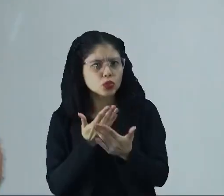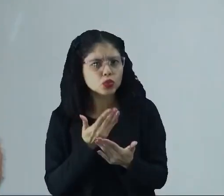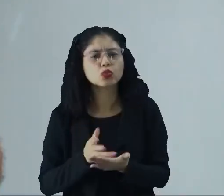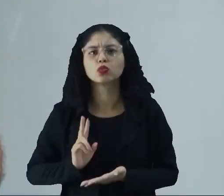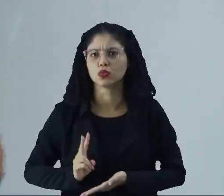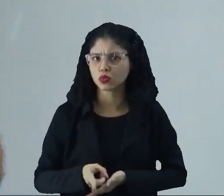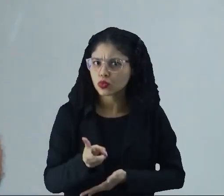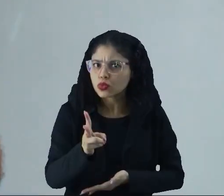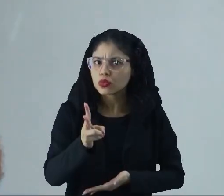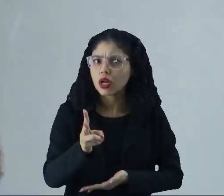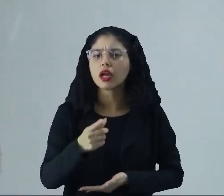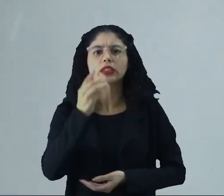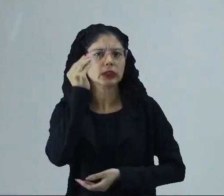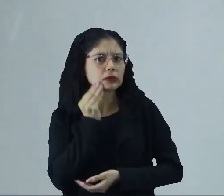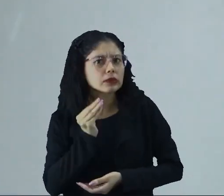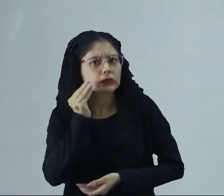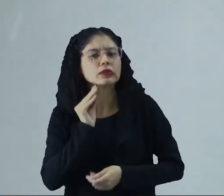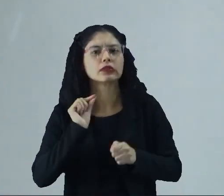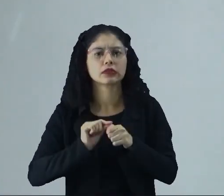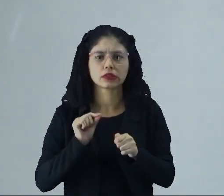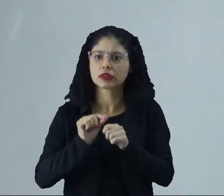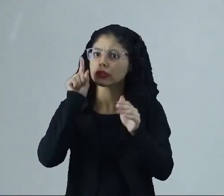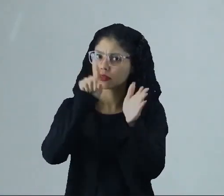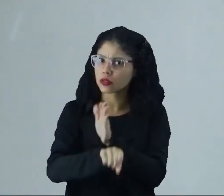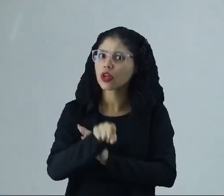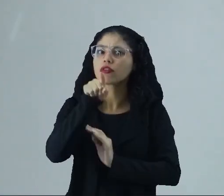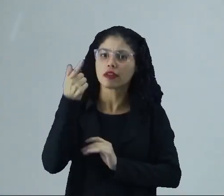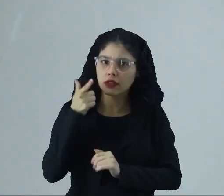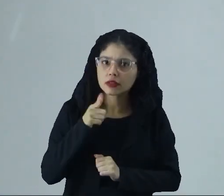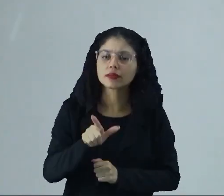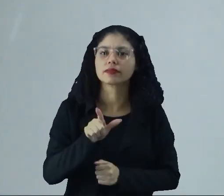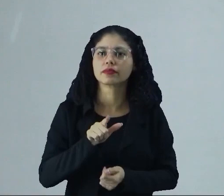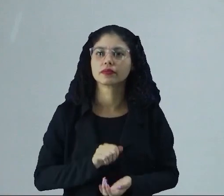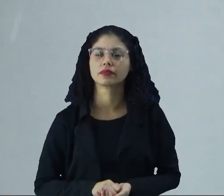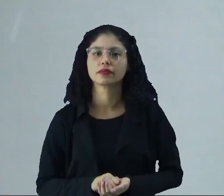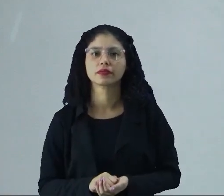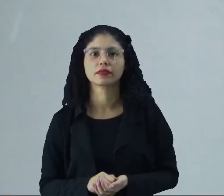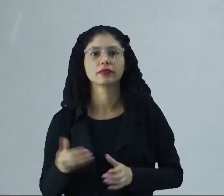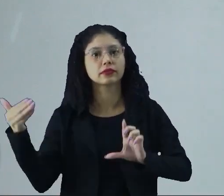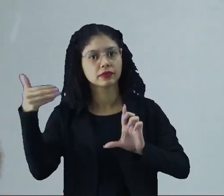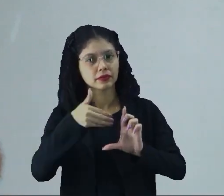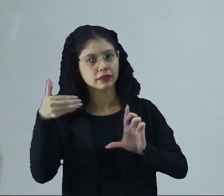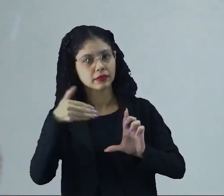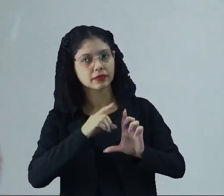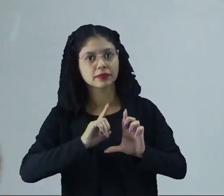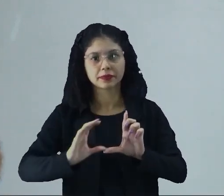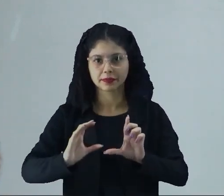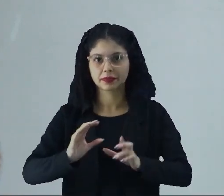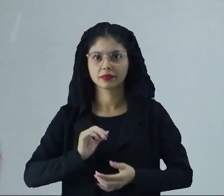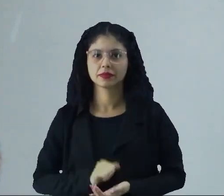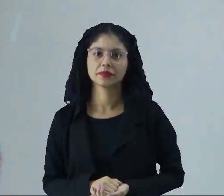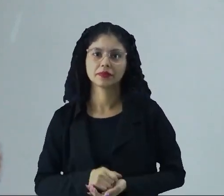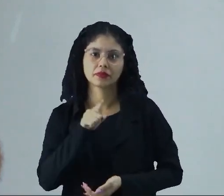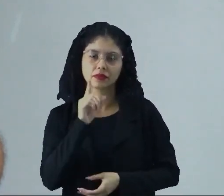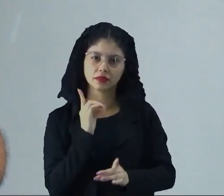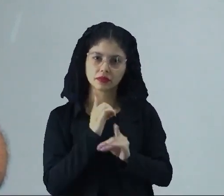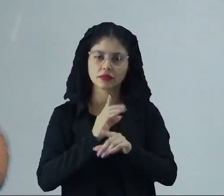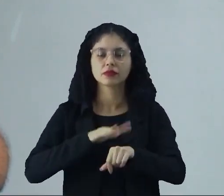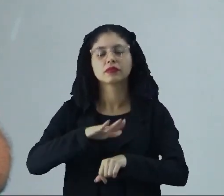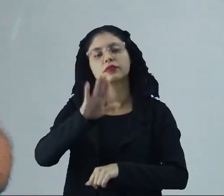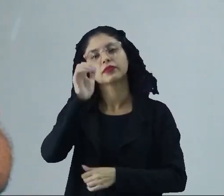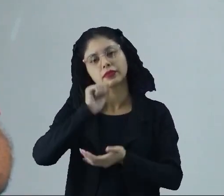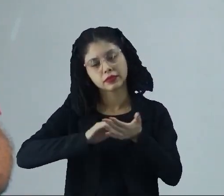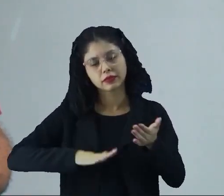estudem, tá? Tentem fazer essas questões que vocês vão conseguir. Então acesse o nosso site, vocês vão encontrar